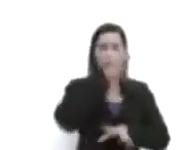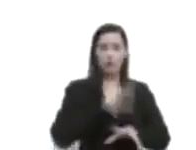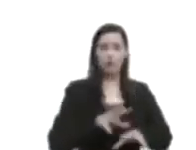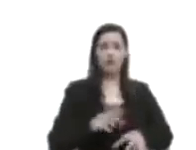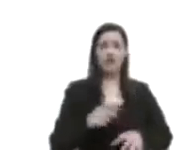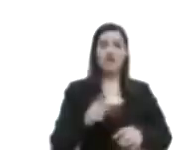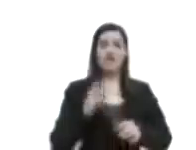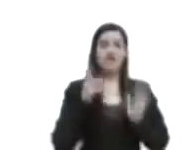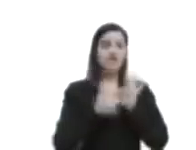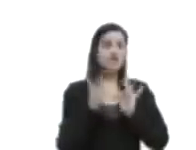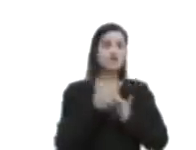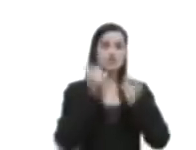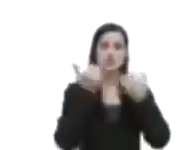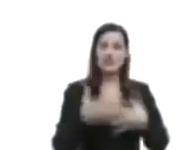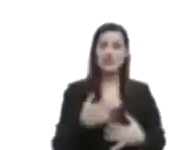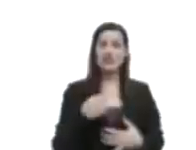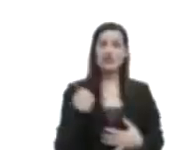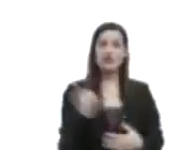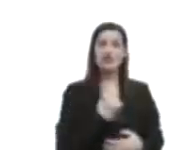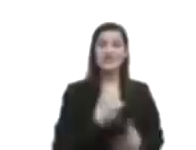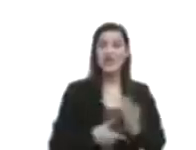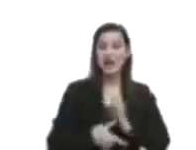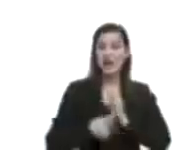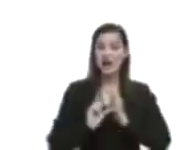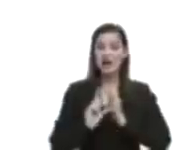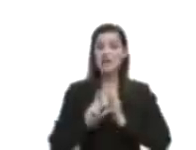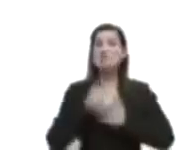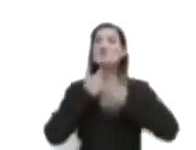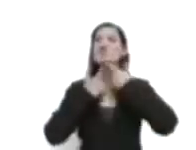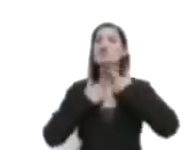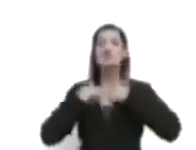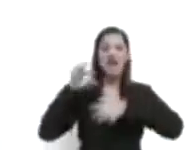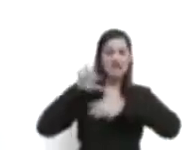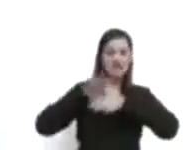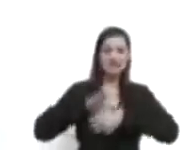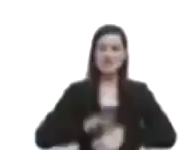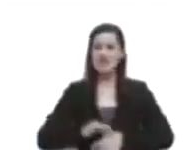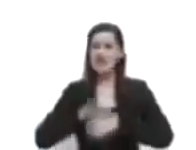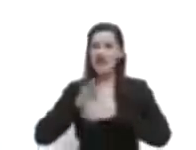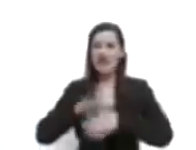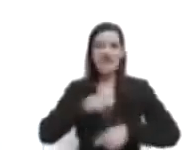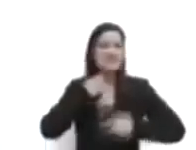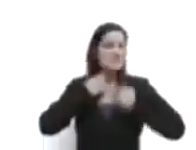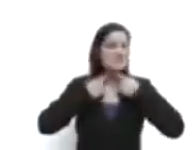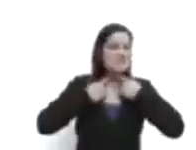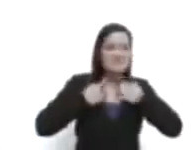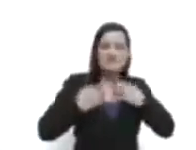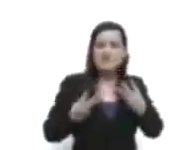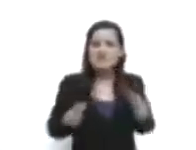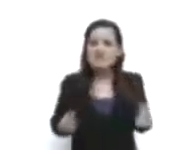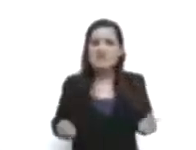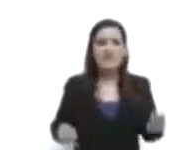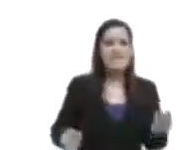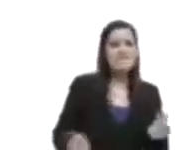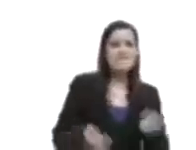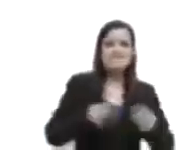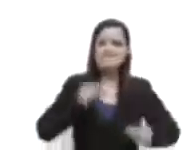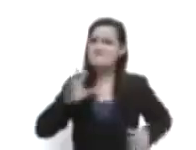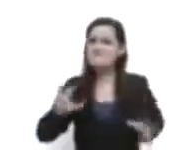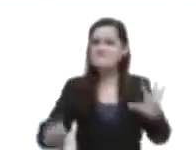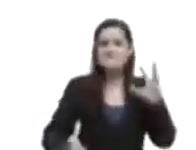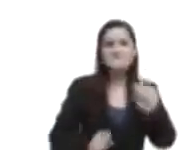fera, com as nossas pulsões carnais, os nossos desejos sensuais, não é assim? O